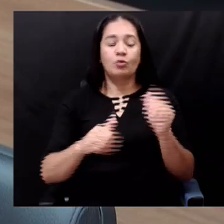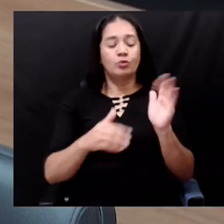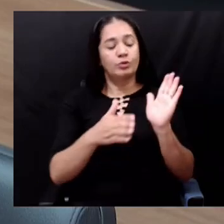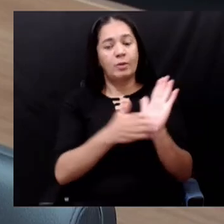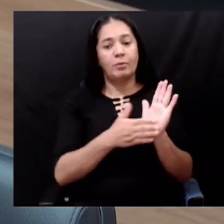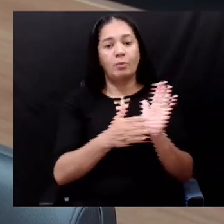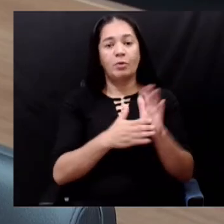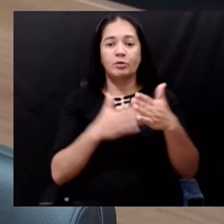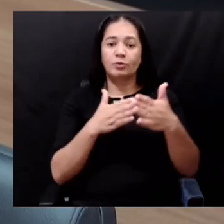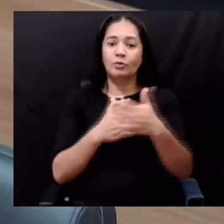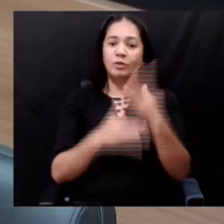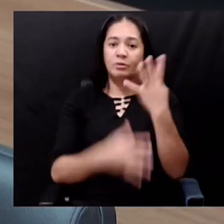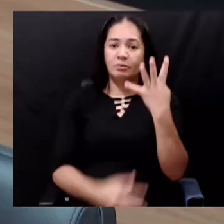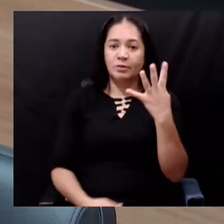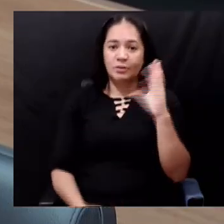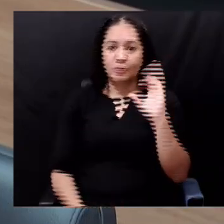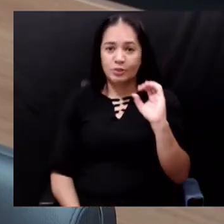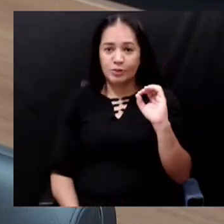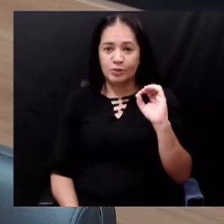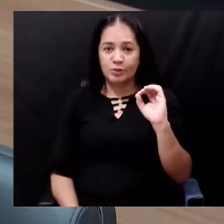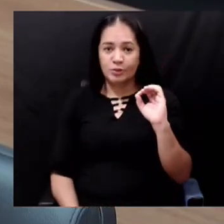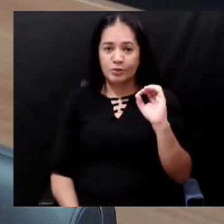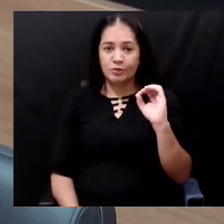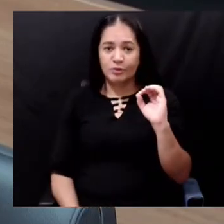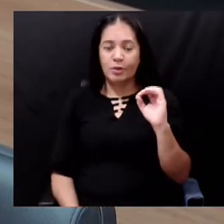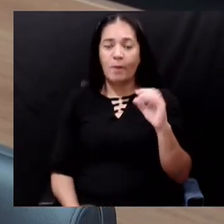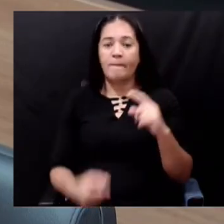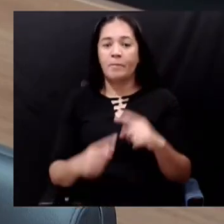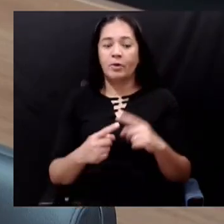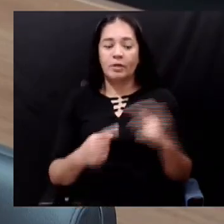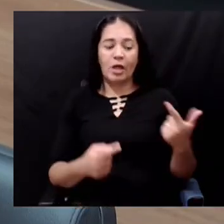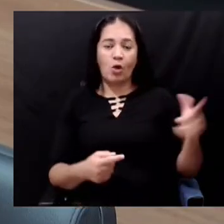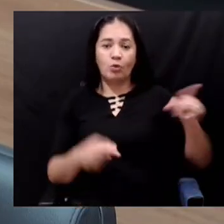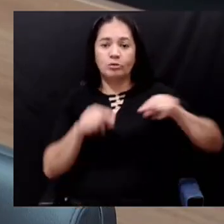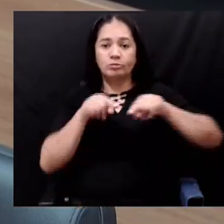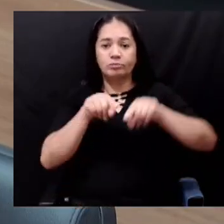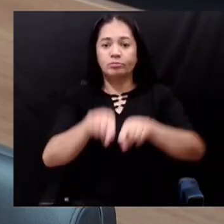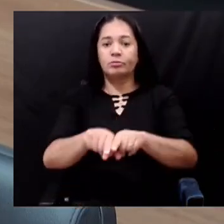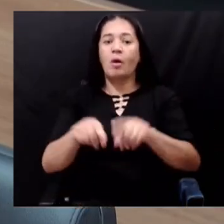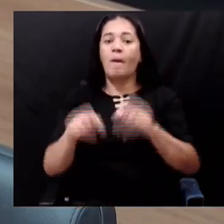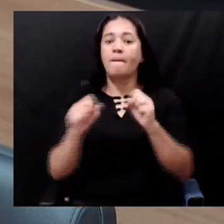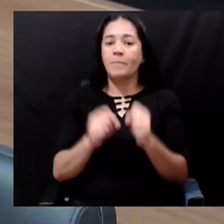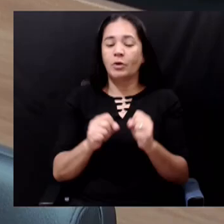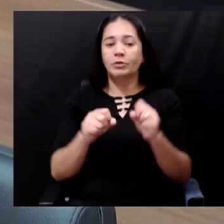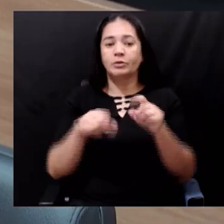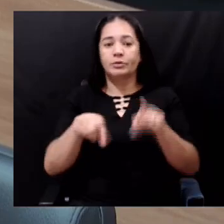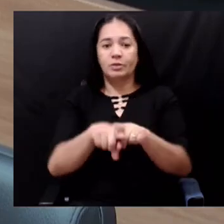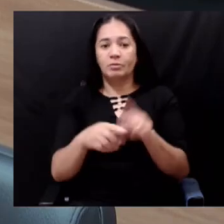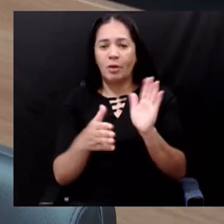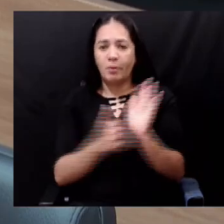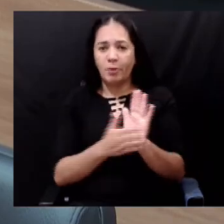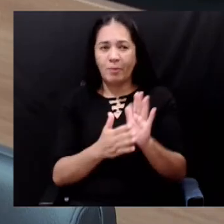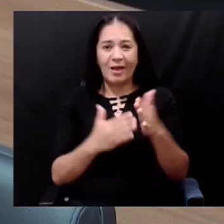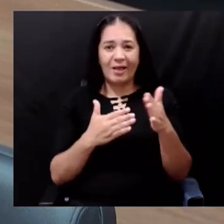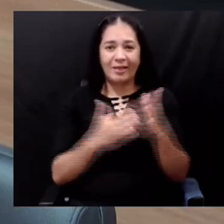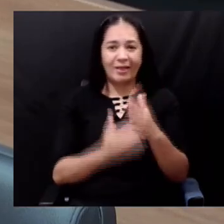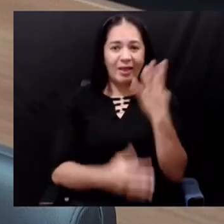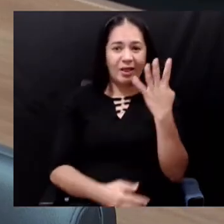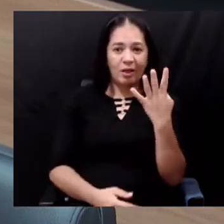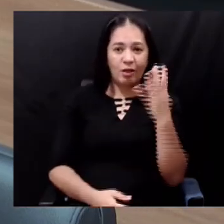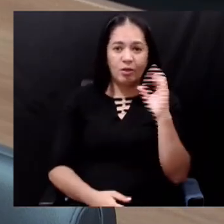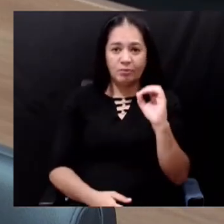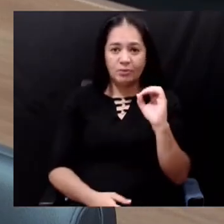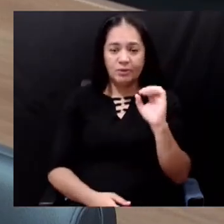a que vem como parceira, ela pode também propor até esse limite. Essa é uma questão. Sim, e